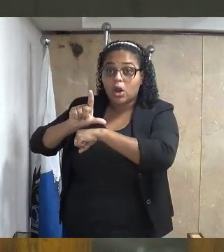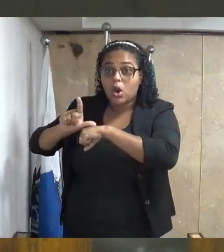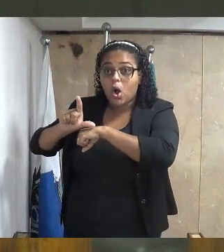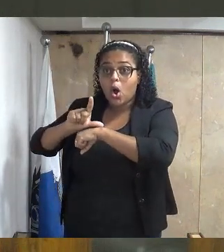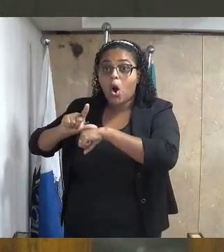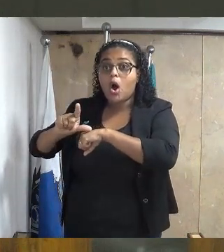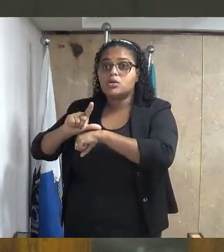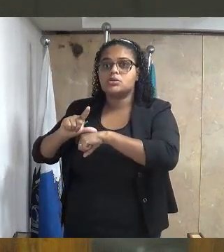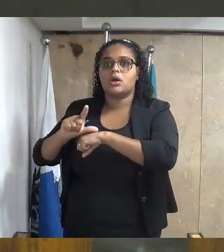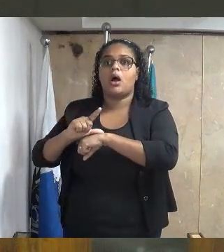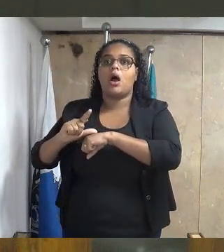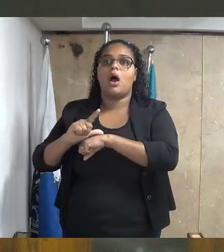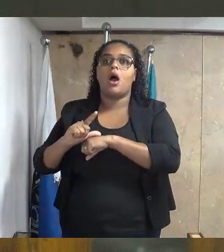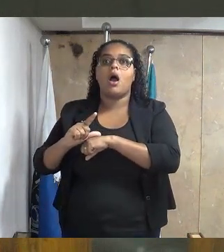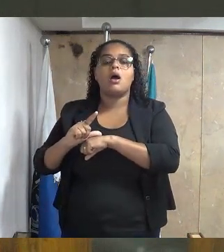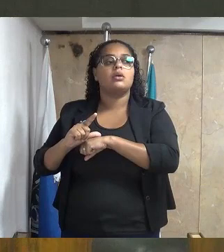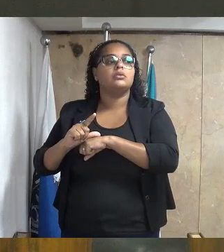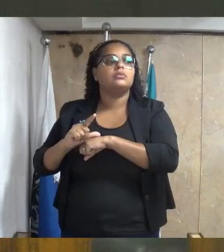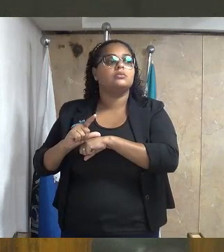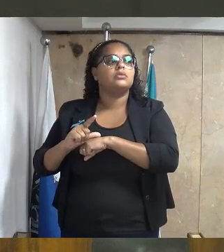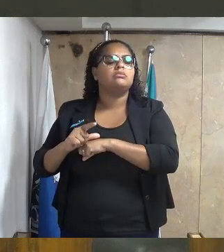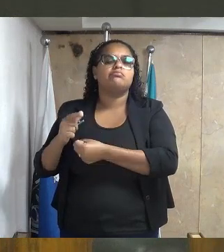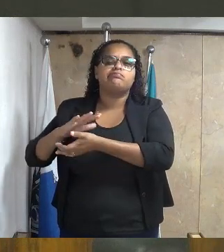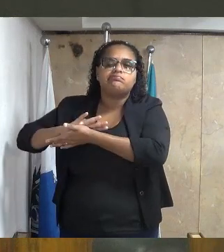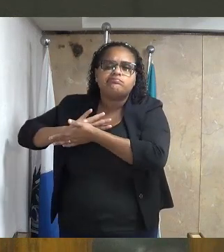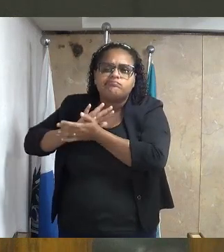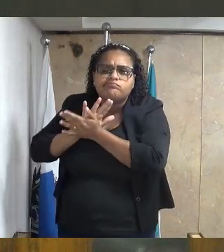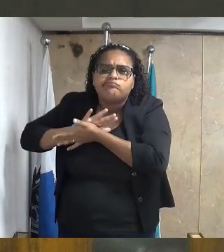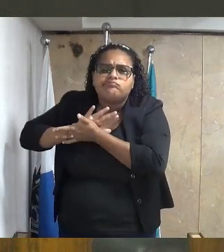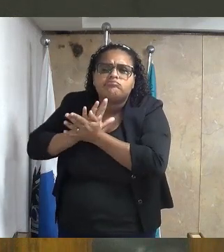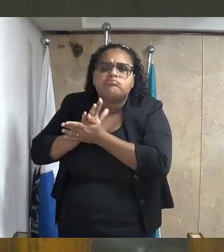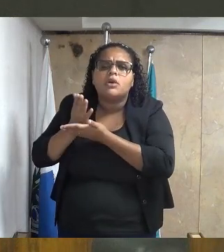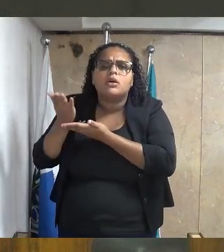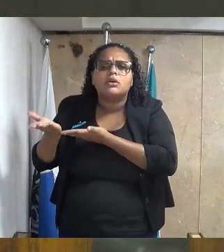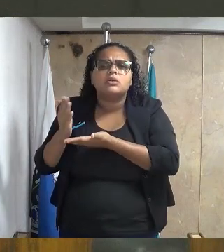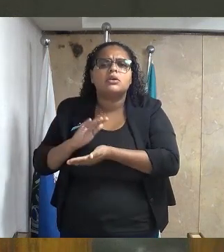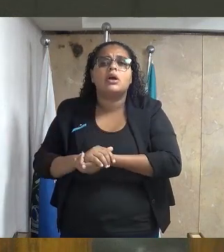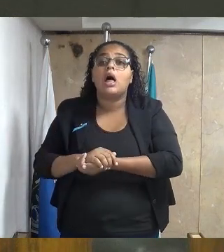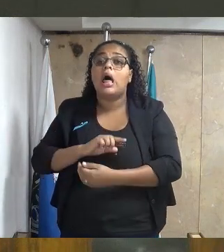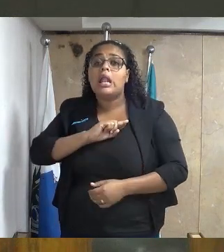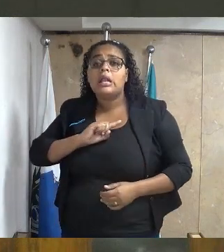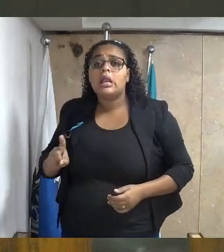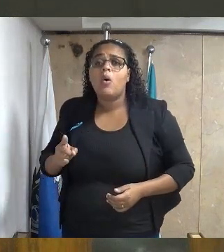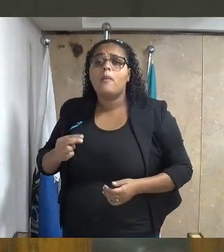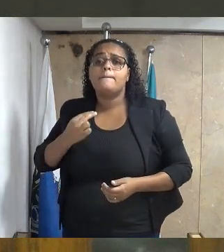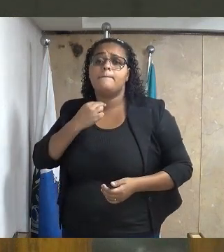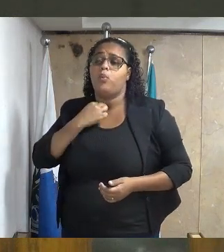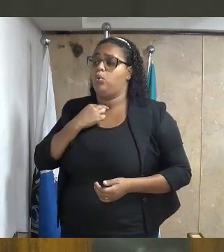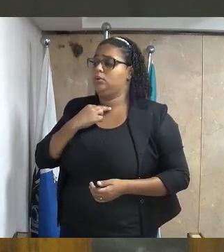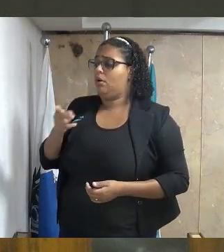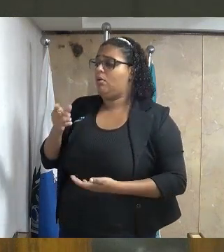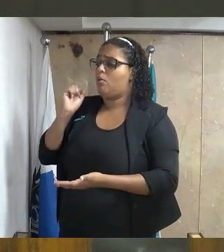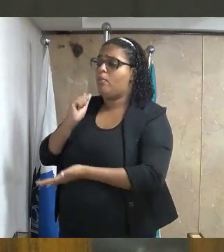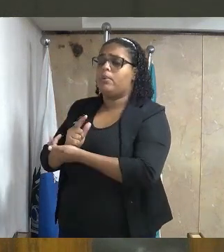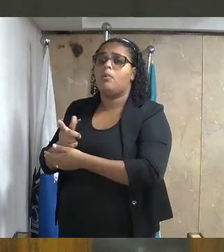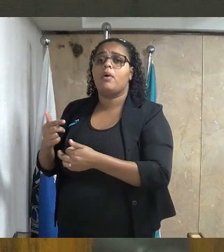leva consigo o preconceito de não poder adquirir